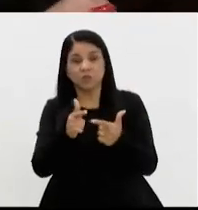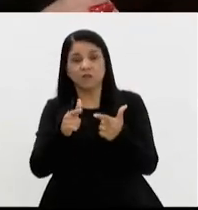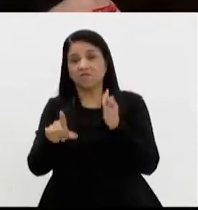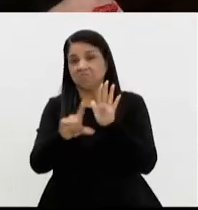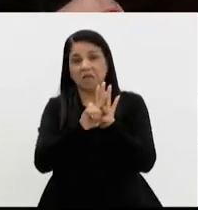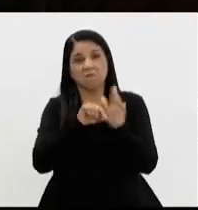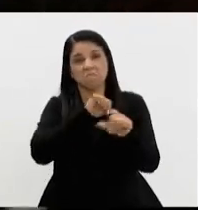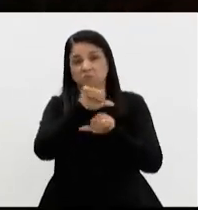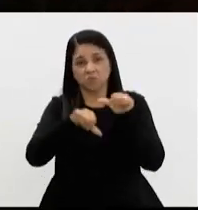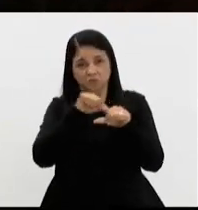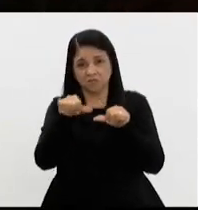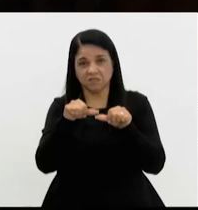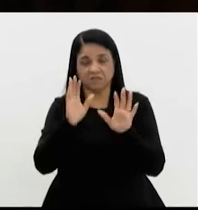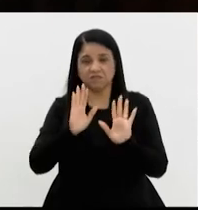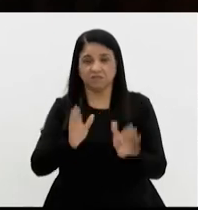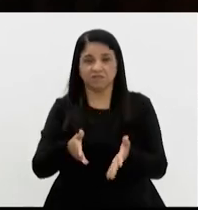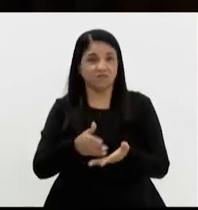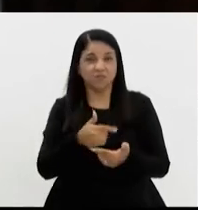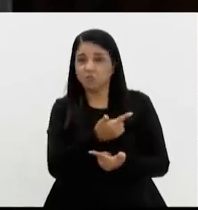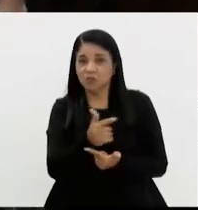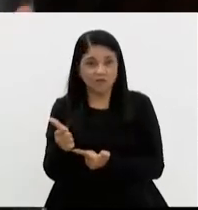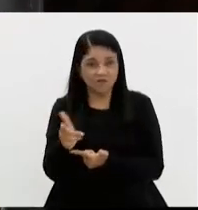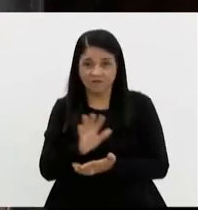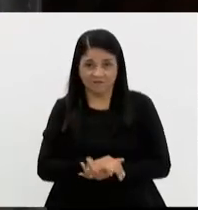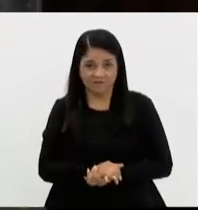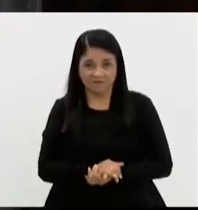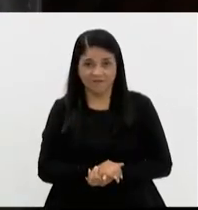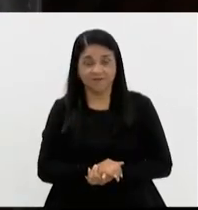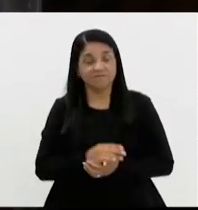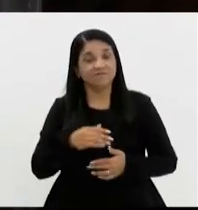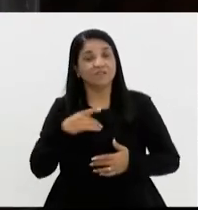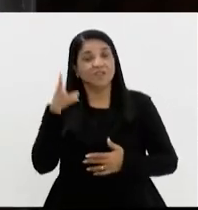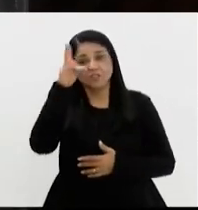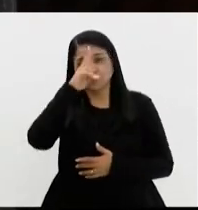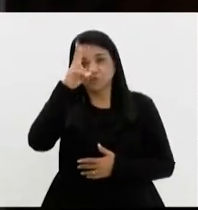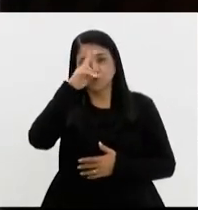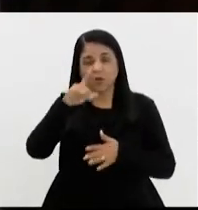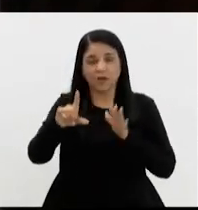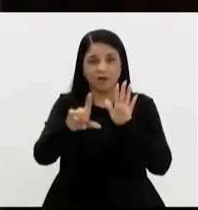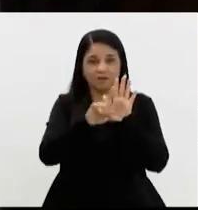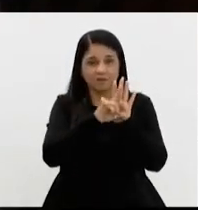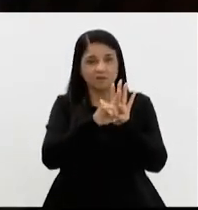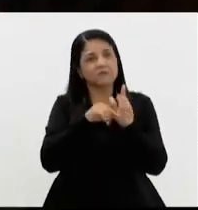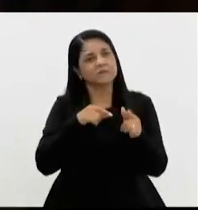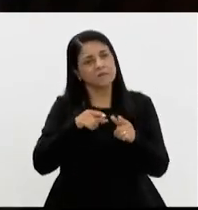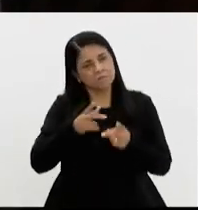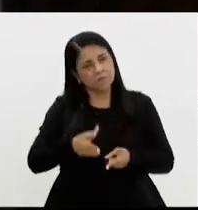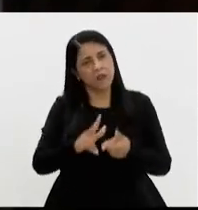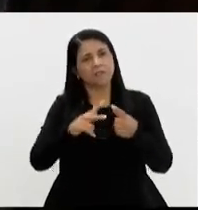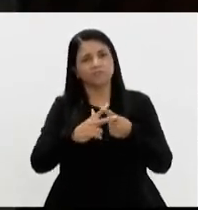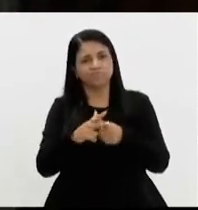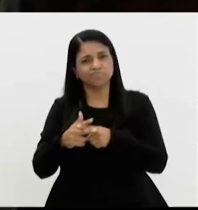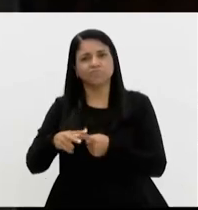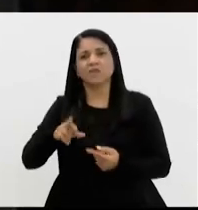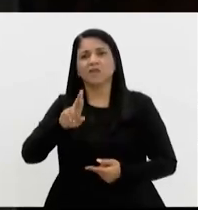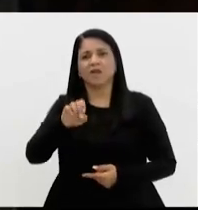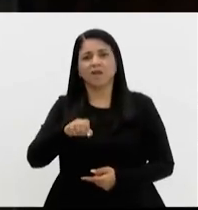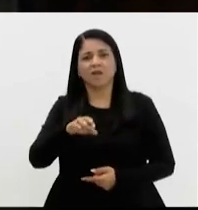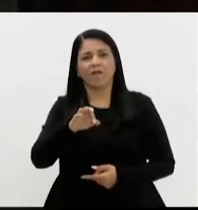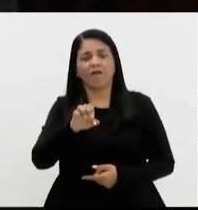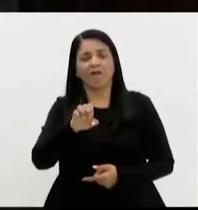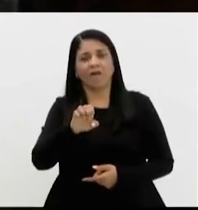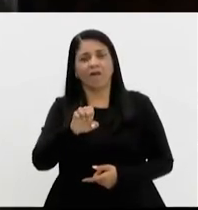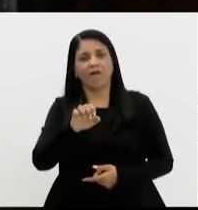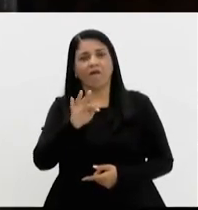prática na nossa na nossa história eleitoral a gente sempre tem uma mini reforma antes das eleições municipais então isso dá